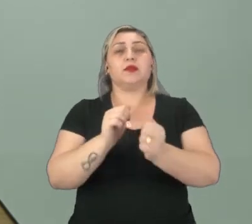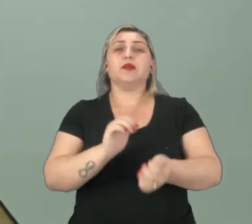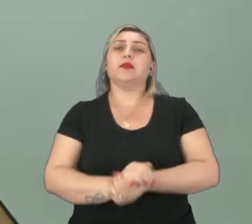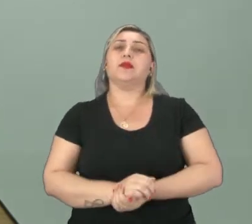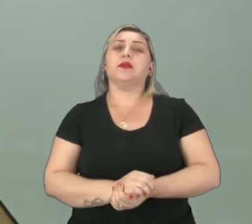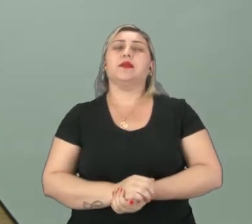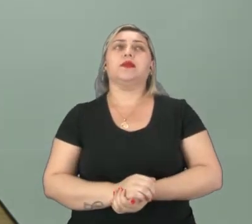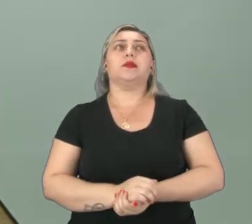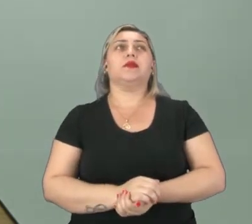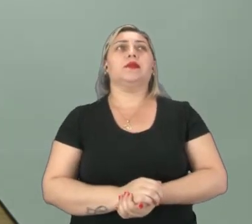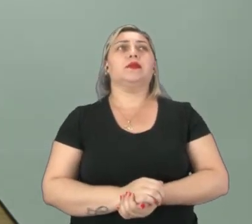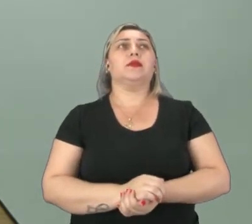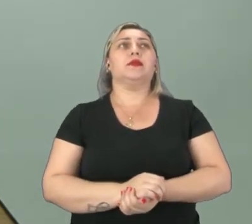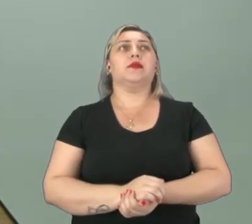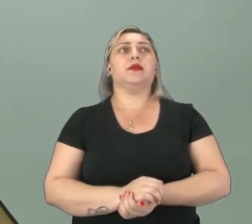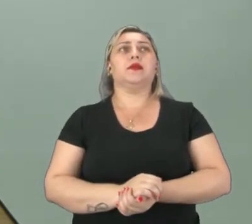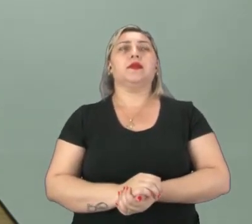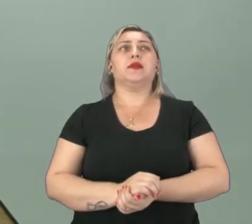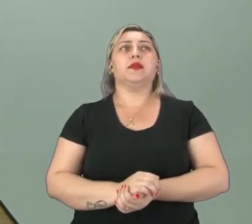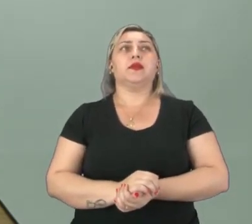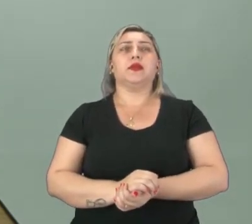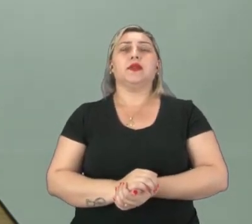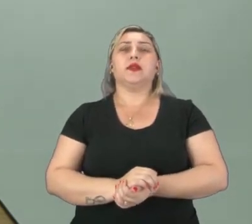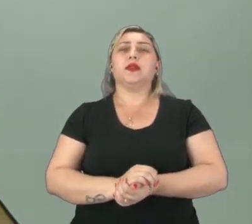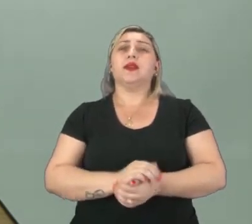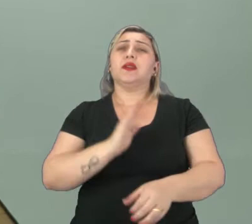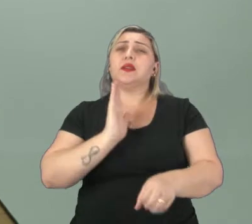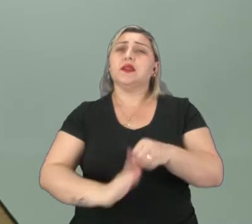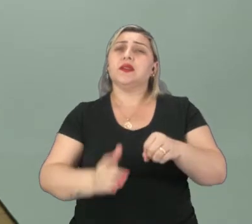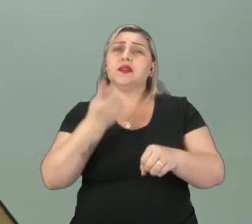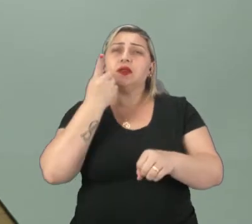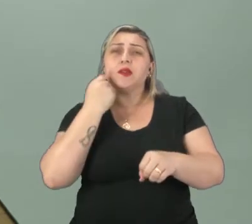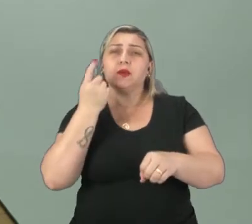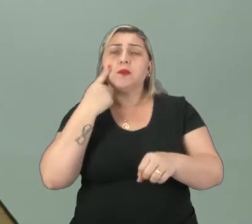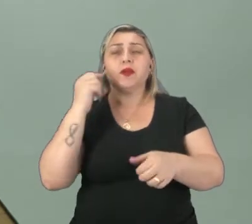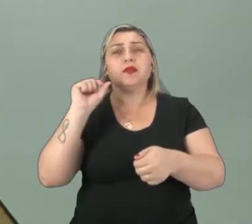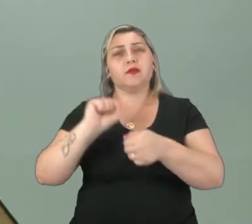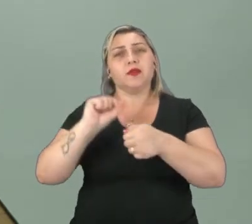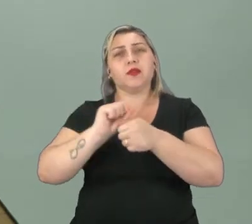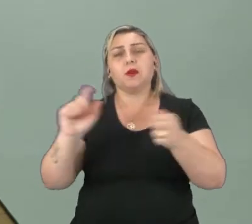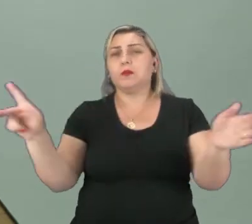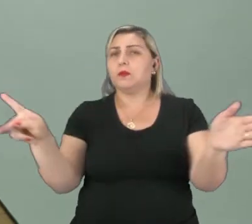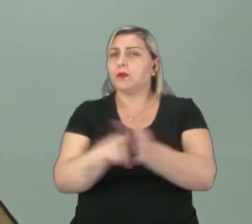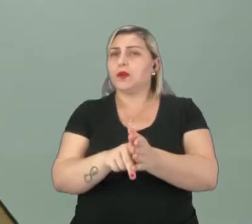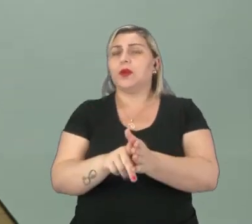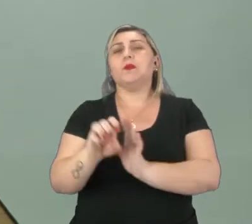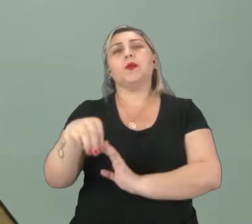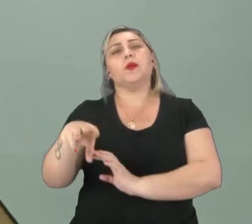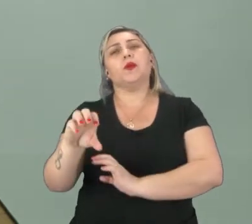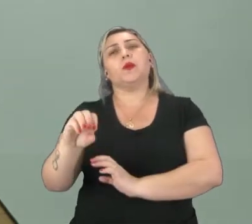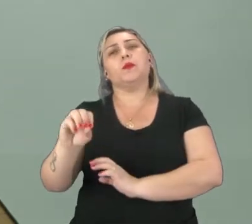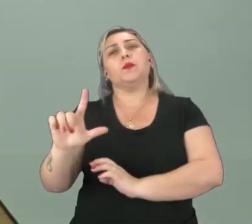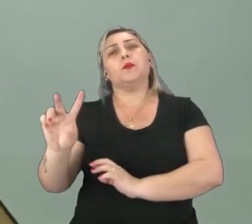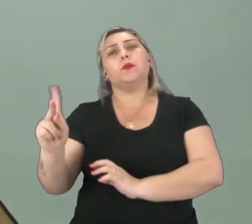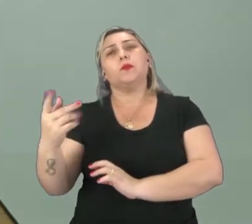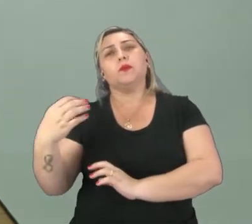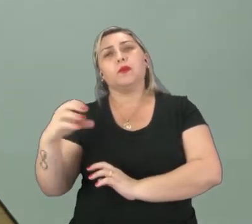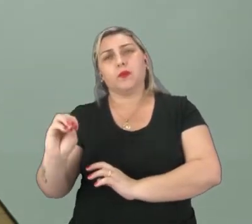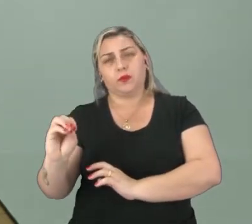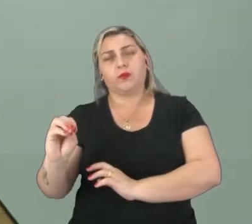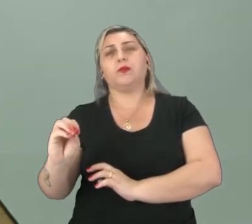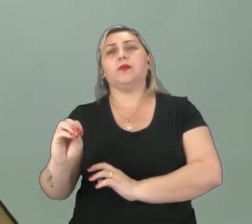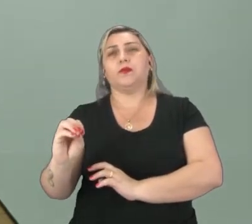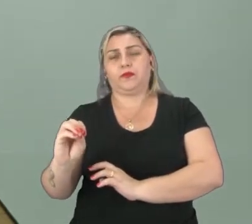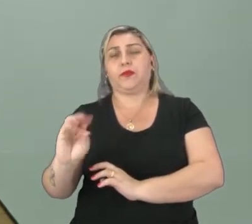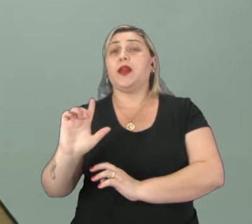tomate com cebola, alguns temperinhos e fazer o seu próprio molho de tomate com os tomates